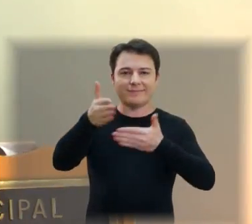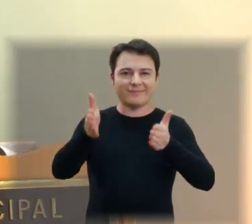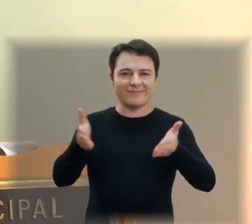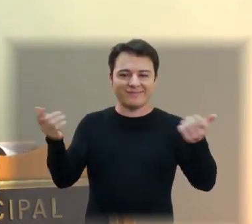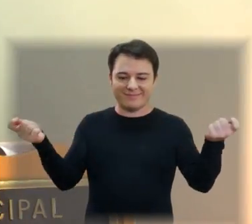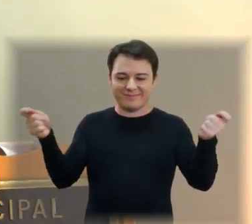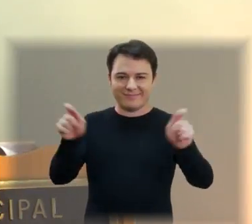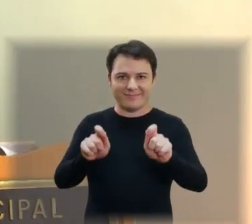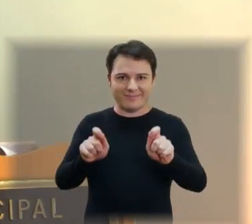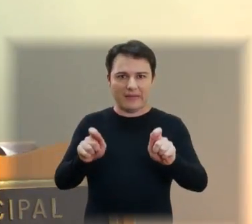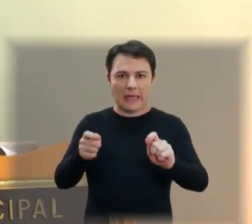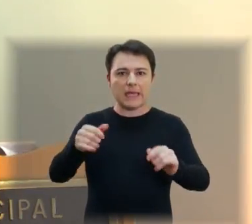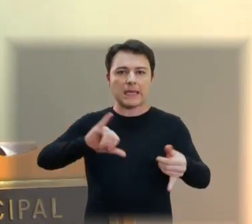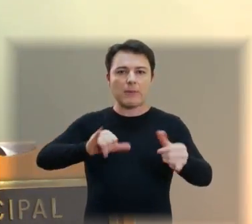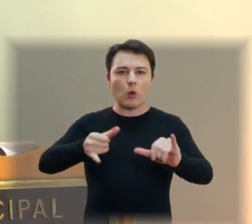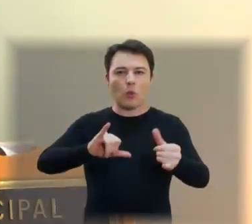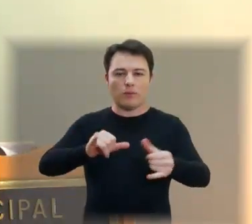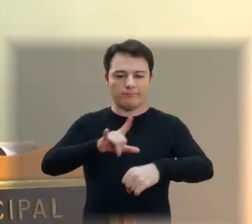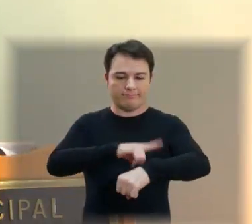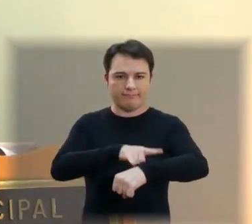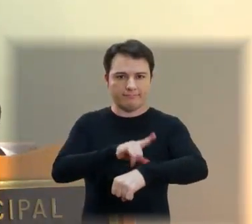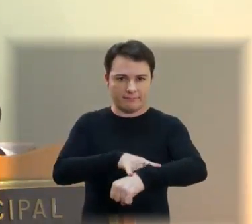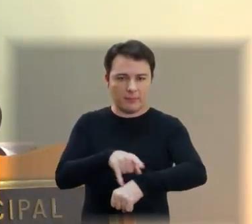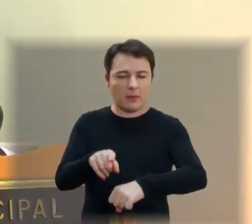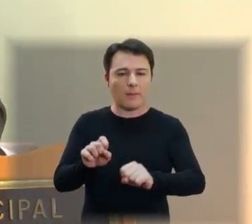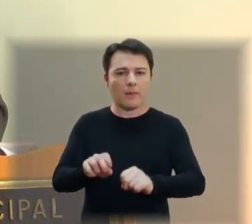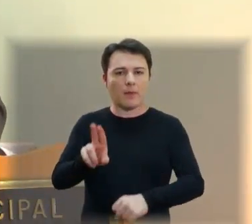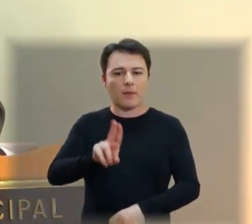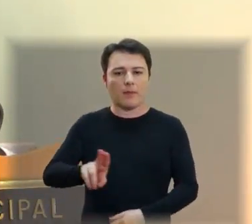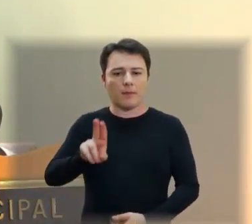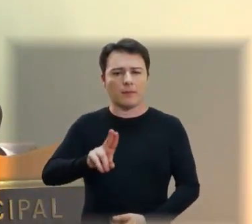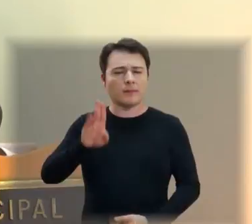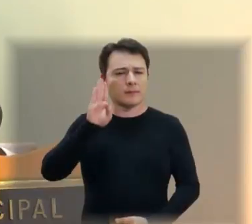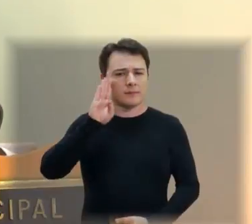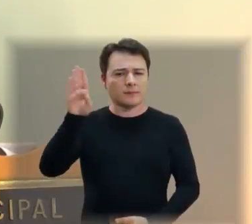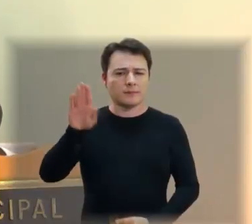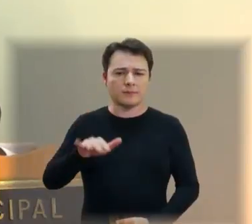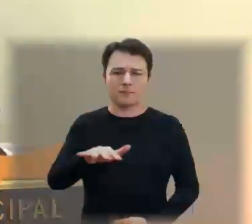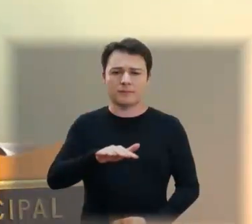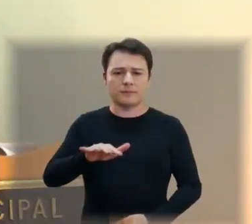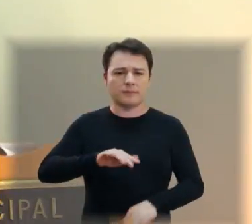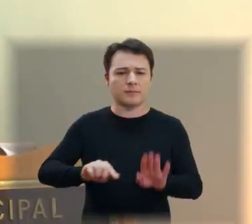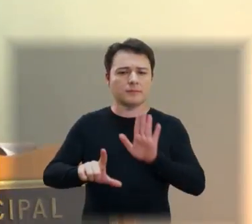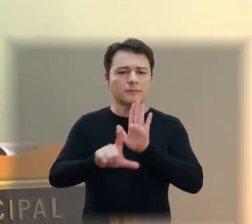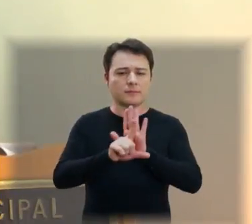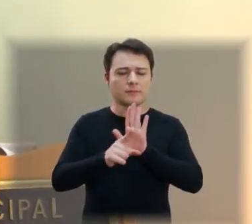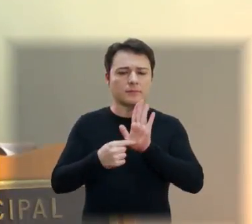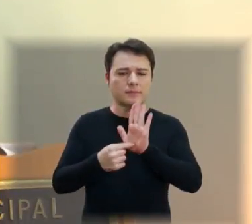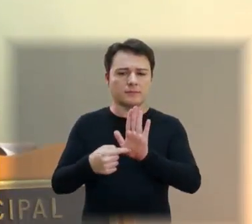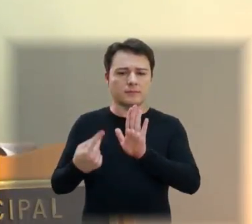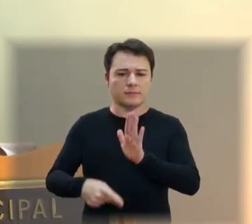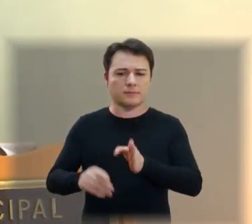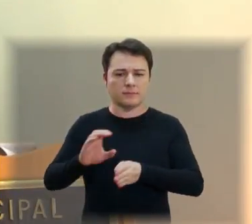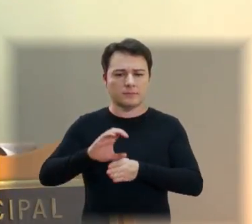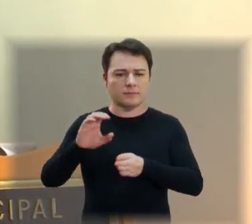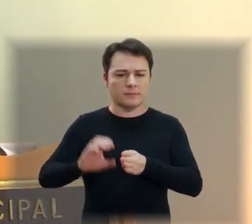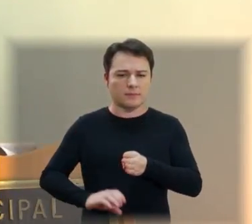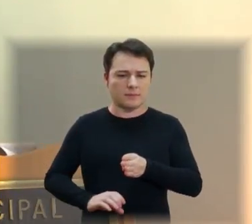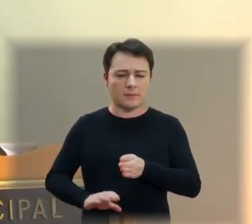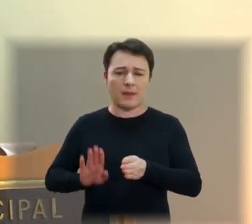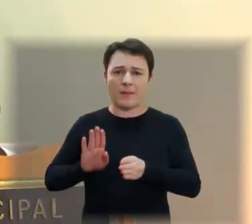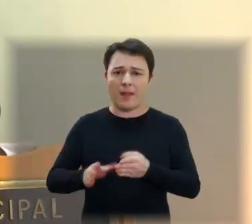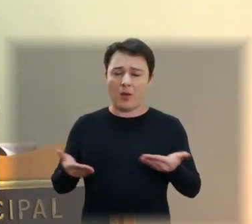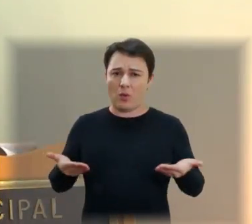espaço, caso disponha de tal infraestrutura. E, principalmente, uma lei que nós apresentamos nessa casa aqui, que até o nome está